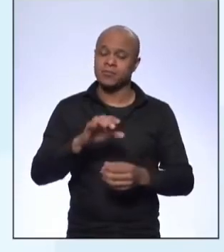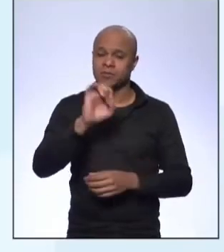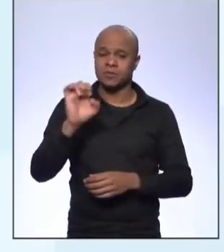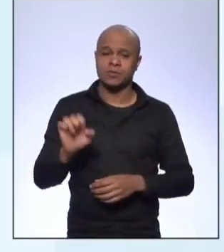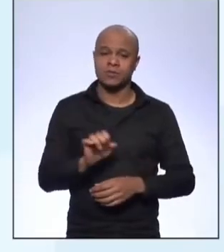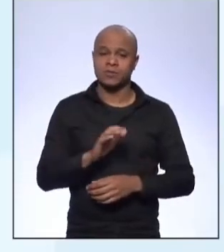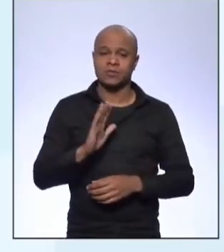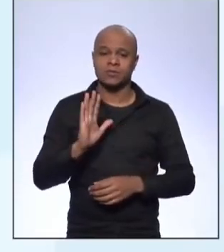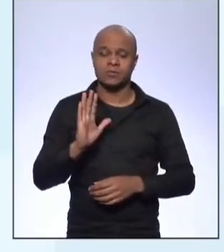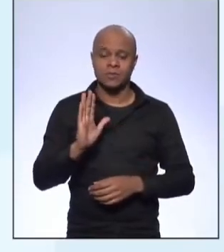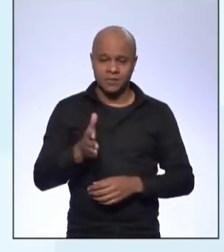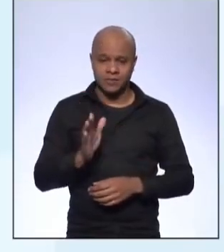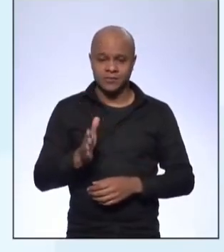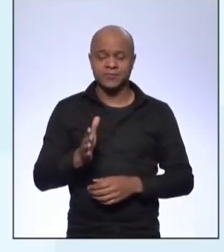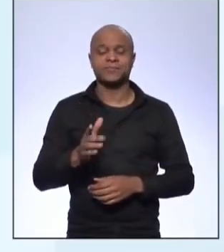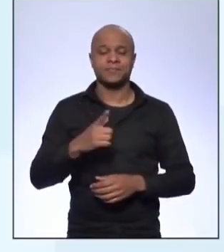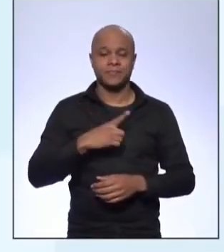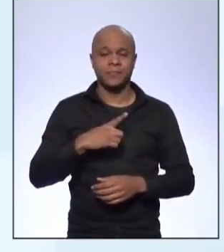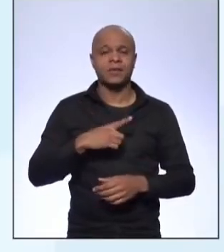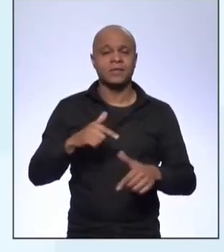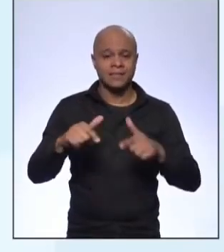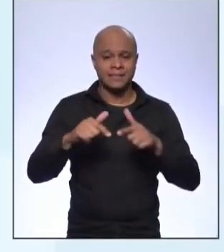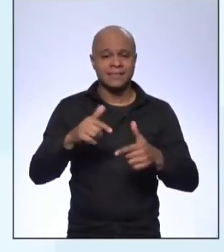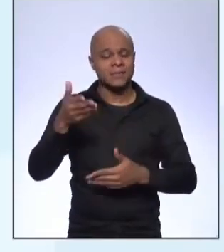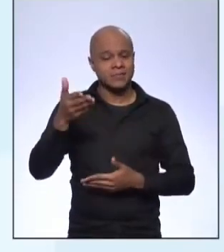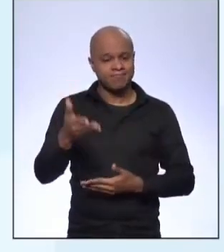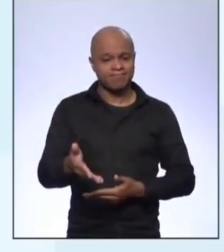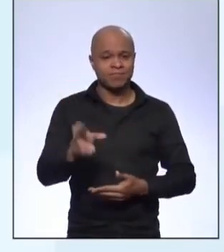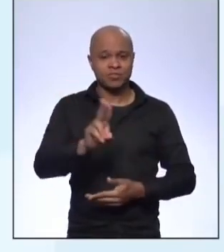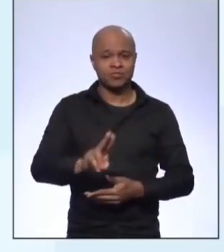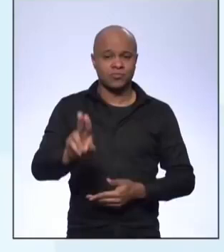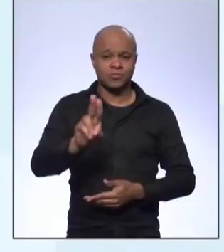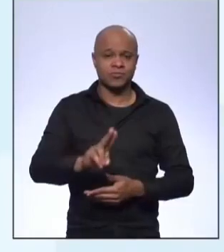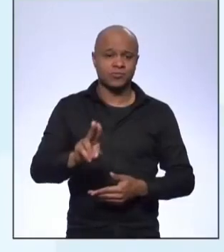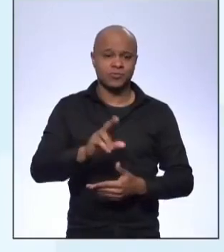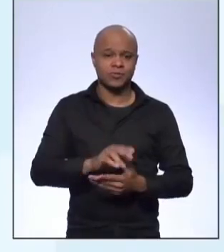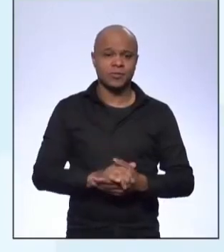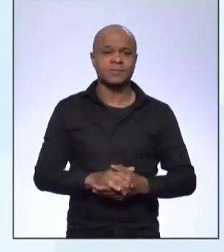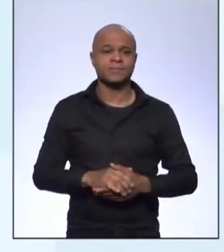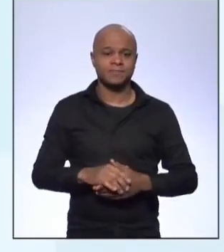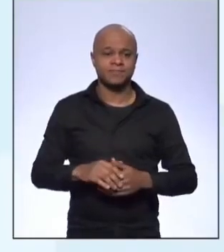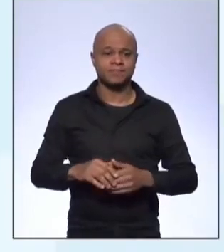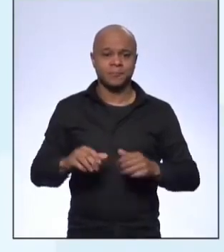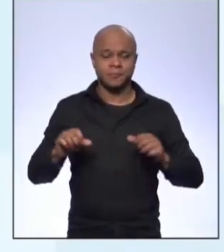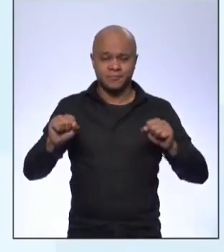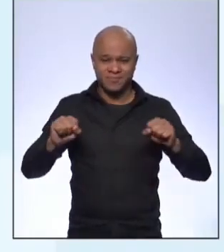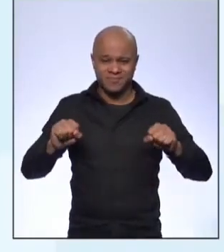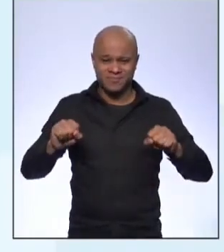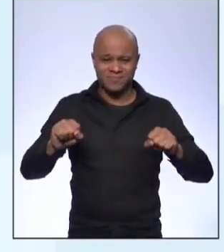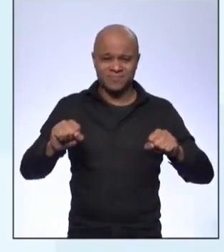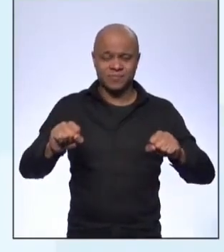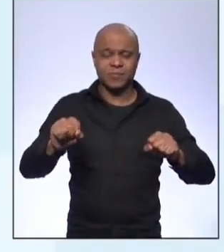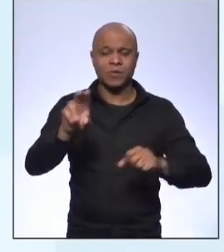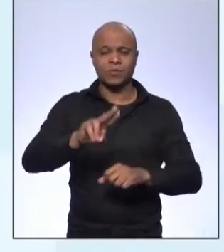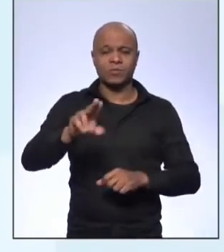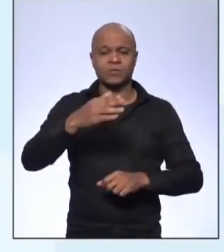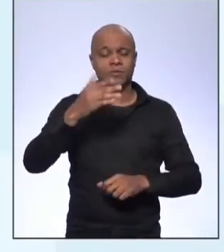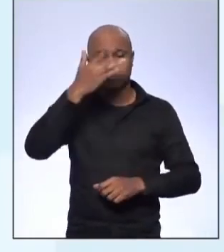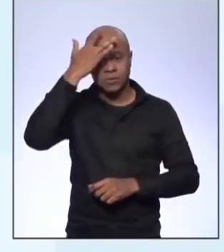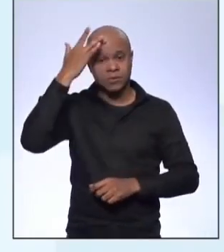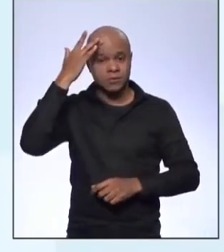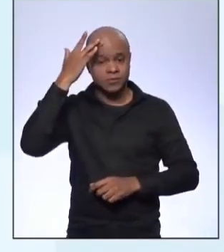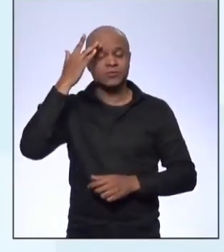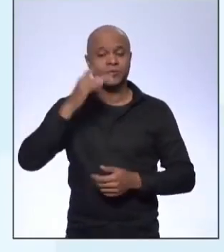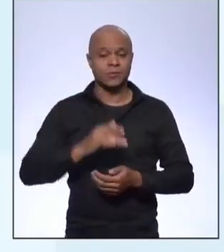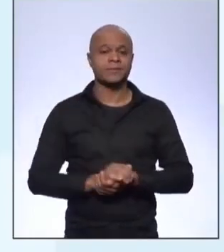Europa, né, desde a Idade Média, esse trabalho de ser a tração, né, o que vai fazer a movimentação